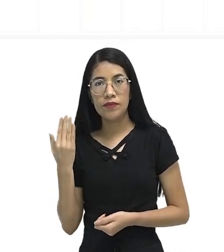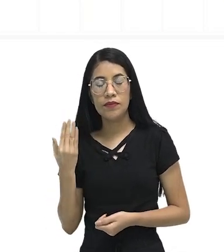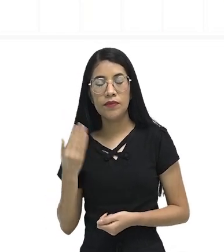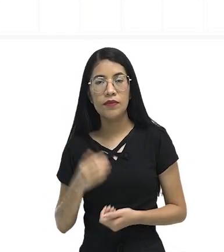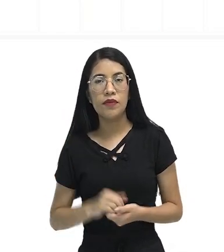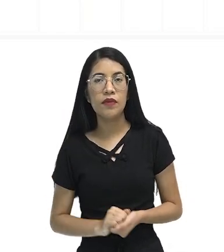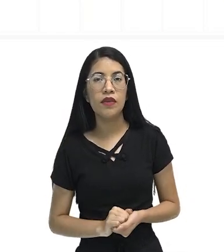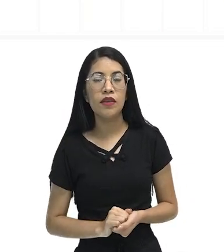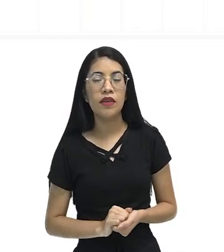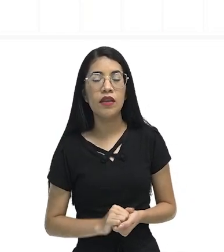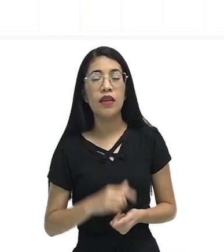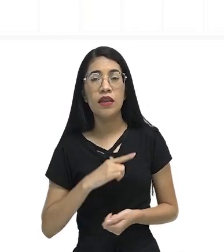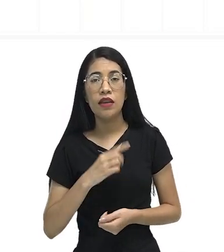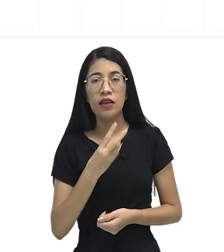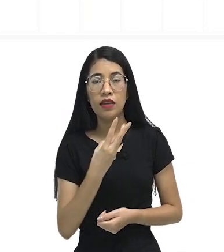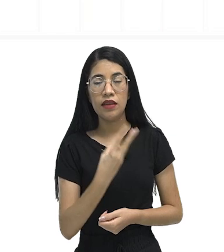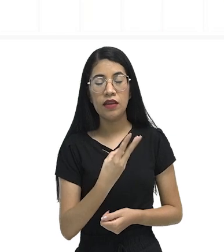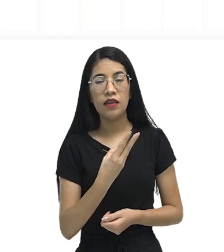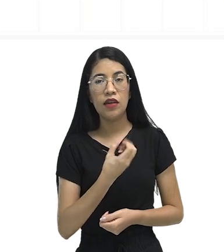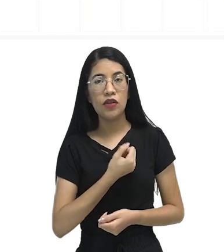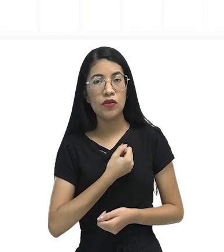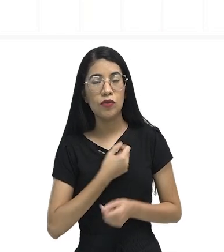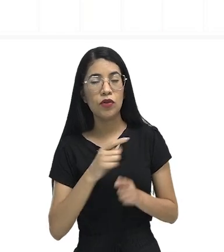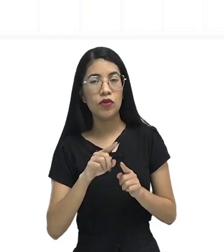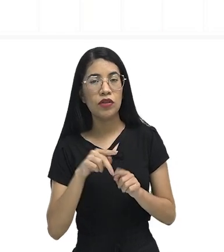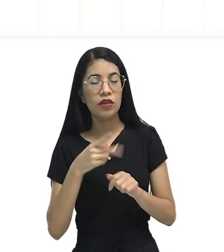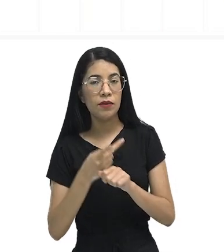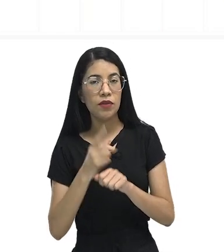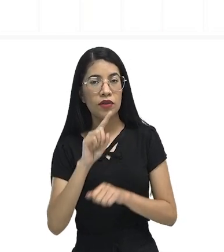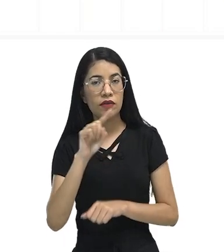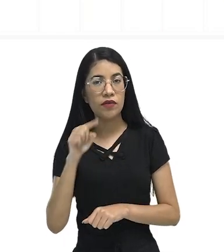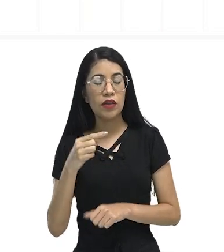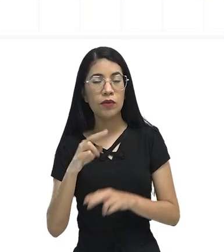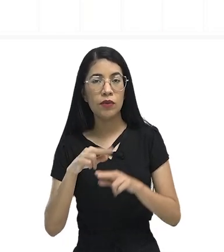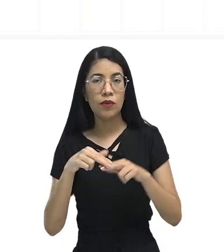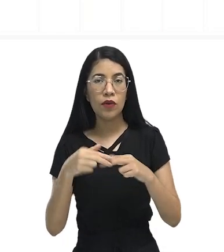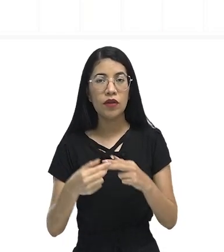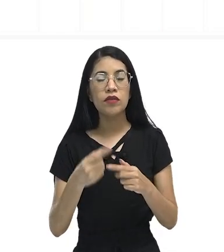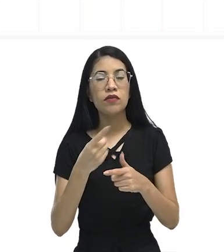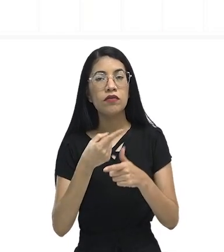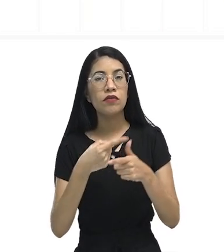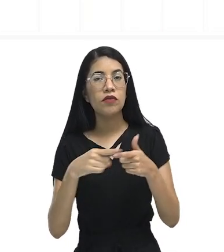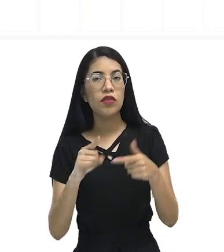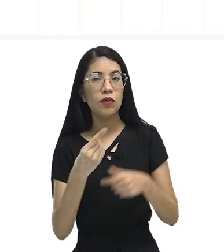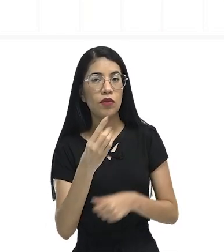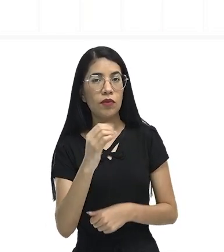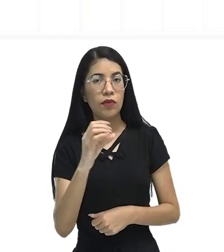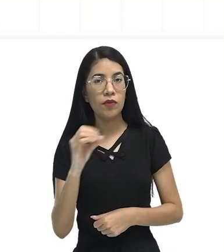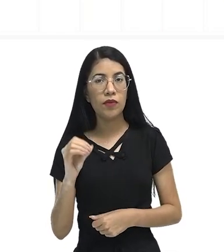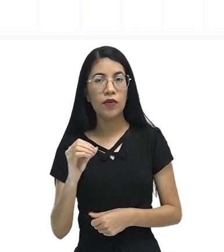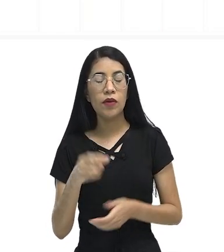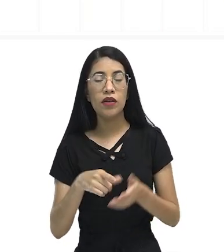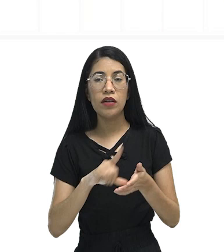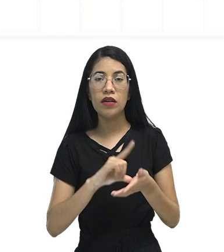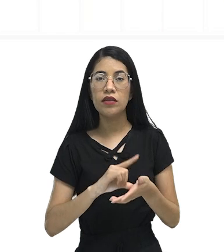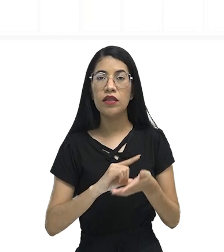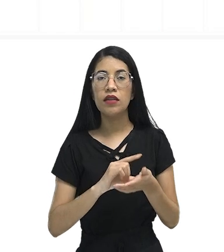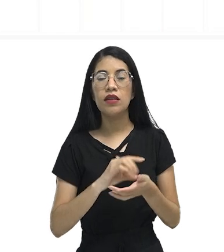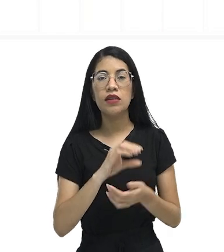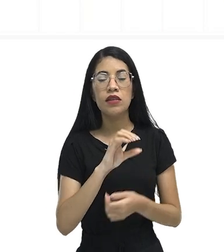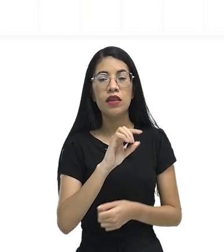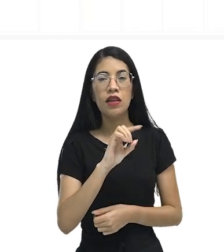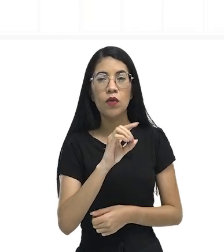centésimo, milésimo. Por isso que a divisão é por 1000. Aqui eu tinha décimo, centésimo,